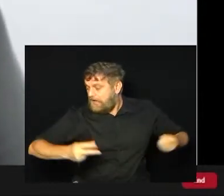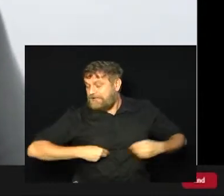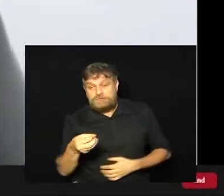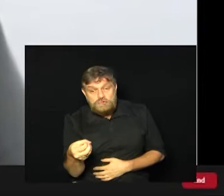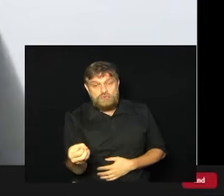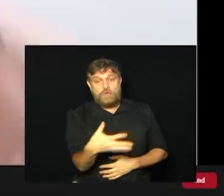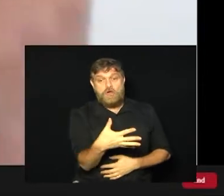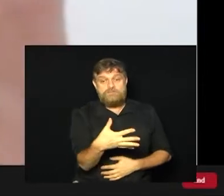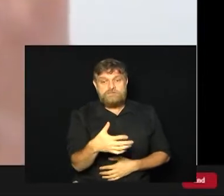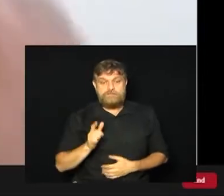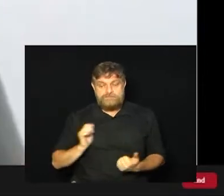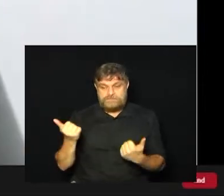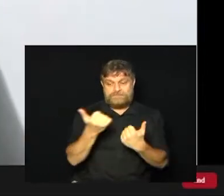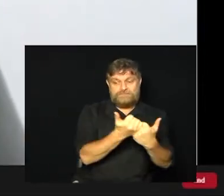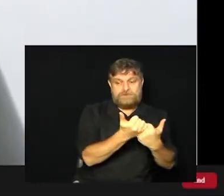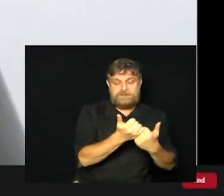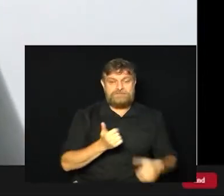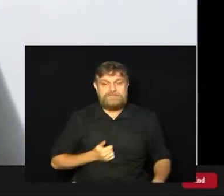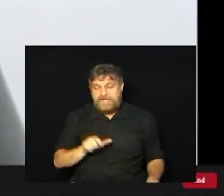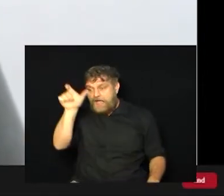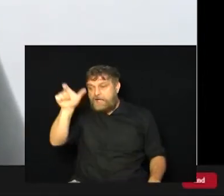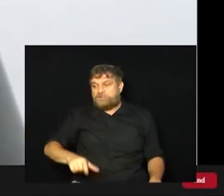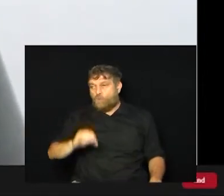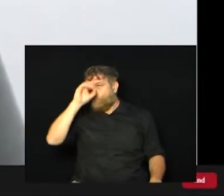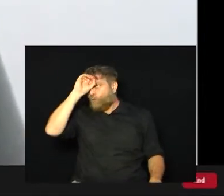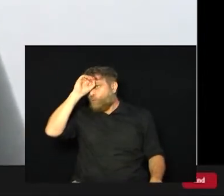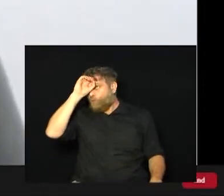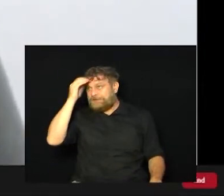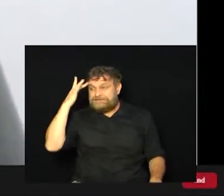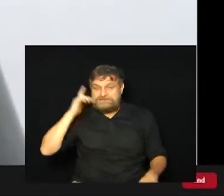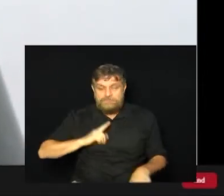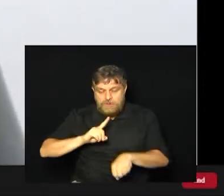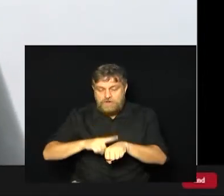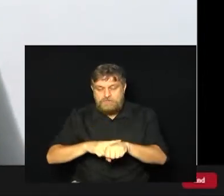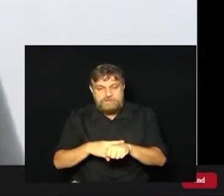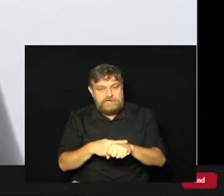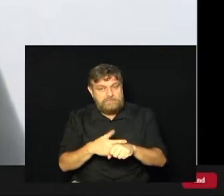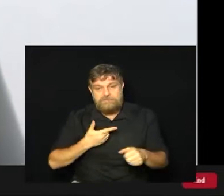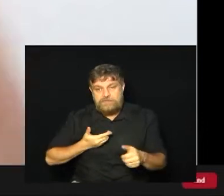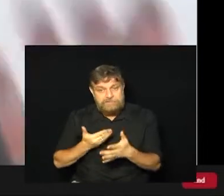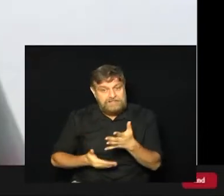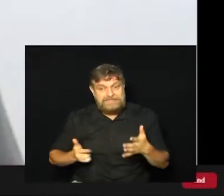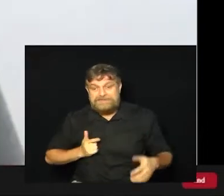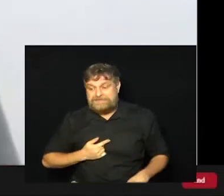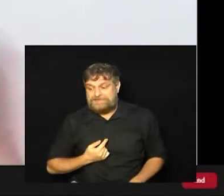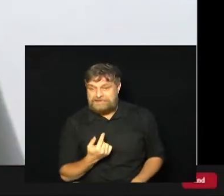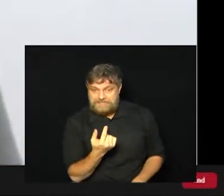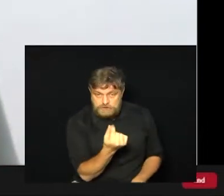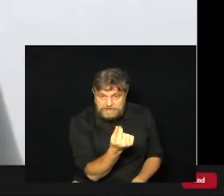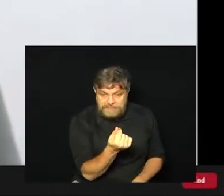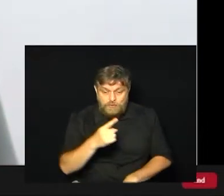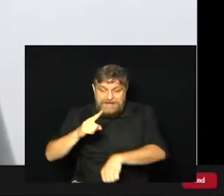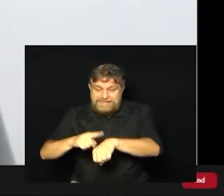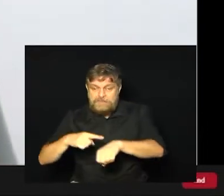gente não tivesse essa clareza do que é escasso, geralmente tempo e dinheiro, e a gente vai